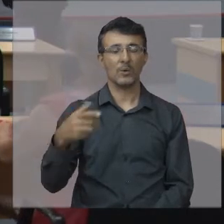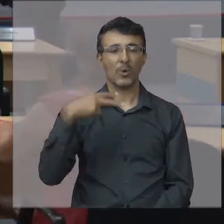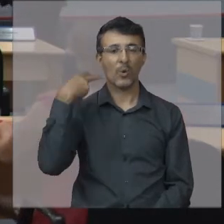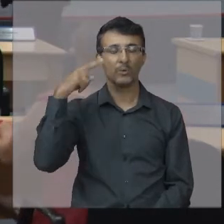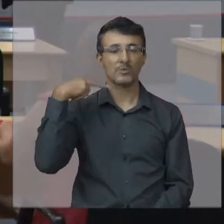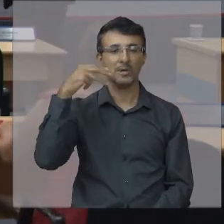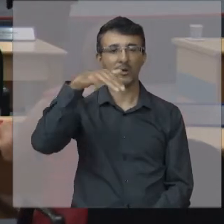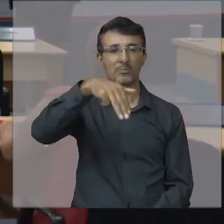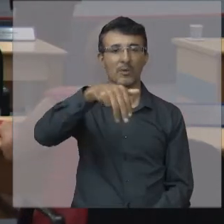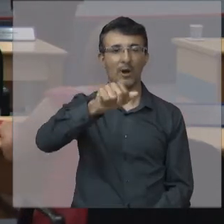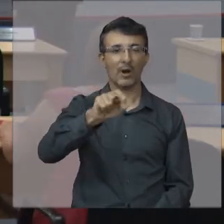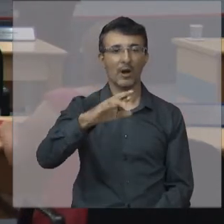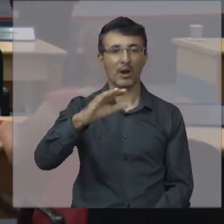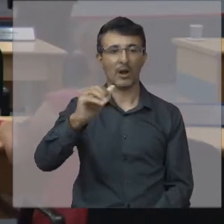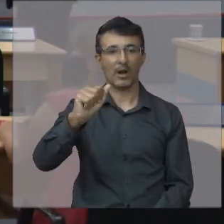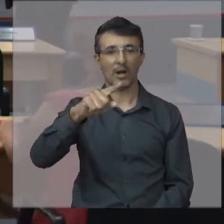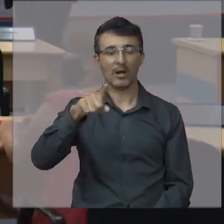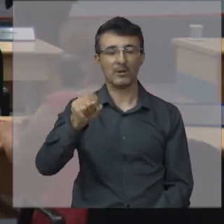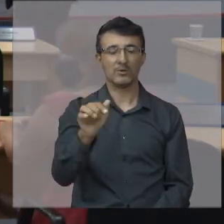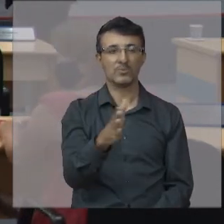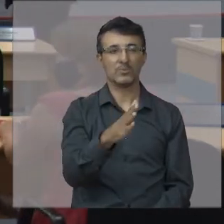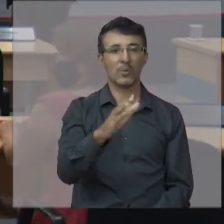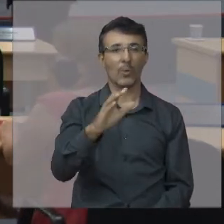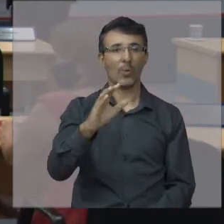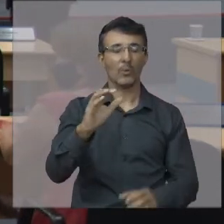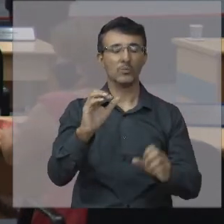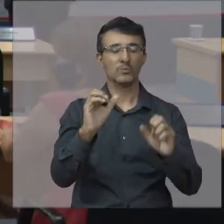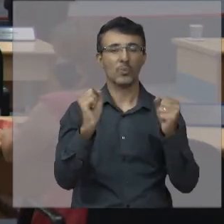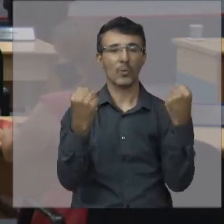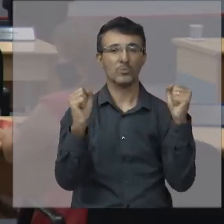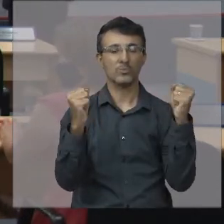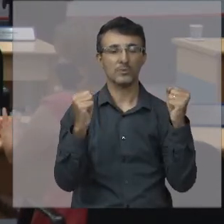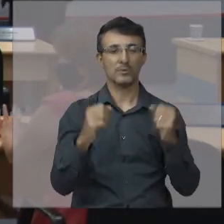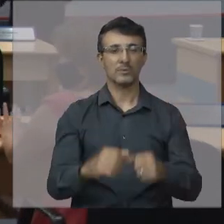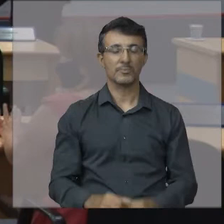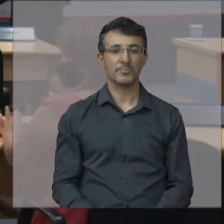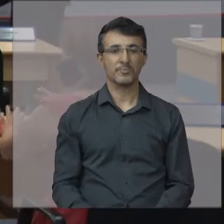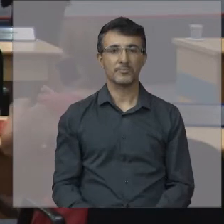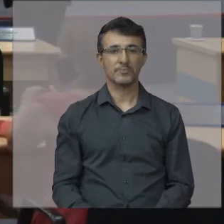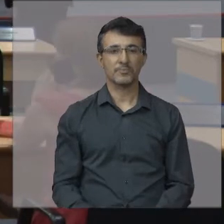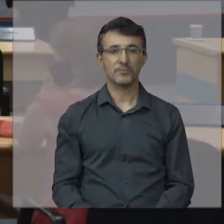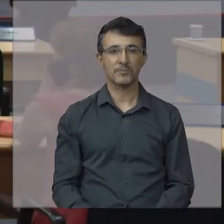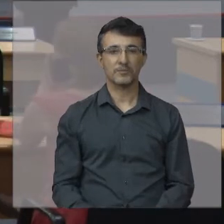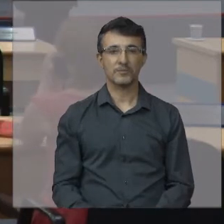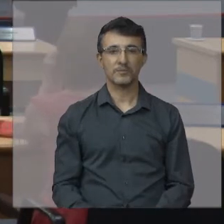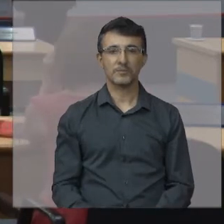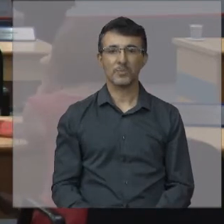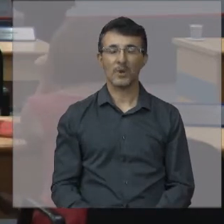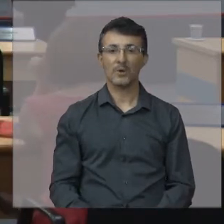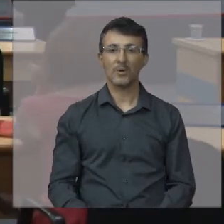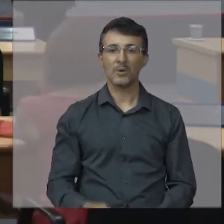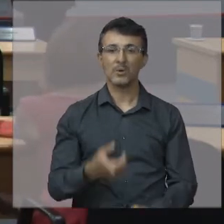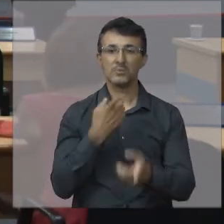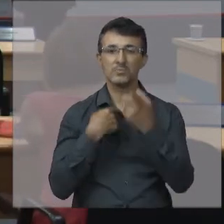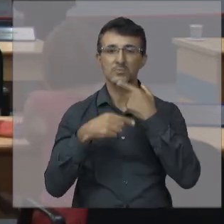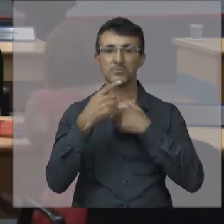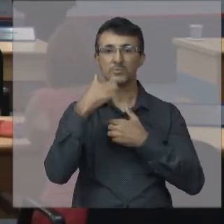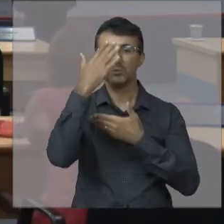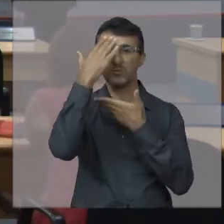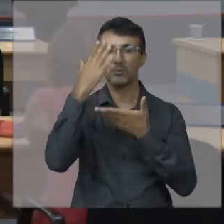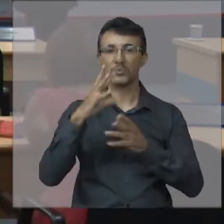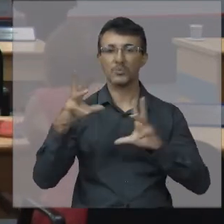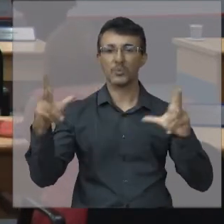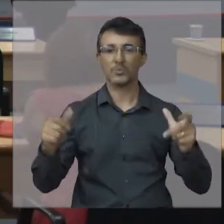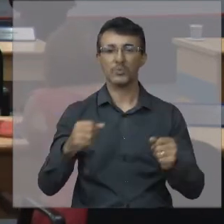Senhor presidente, primeiro quero agradecer a todos os vereadores pela votação.